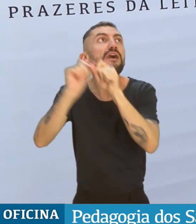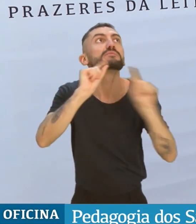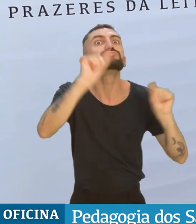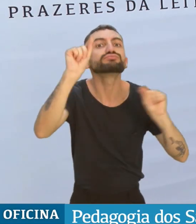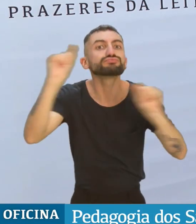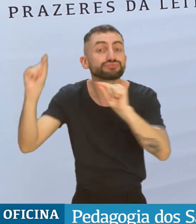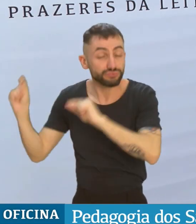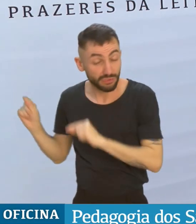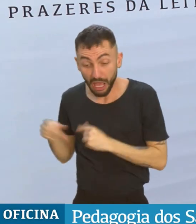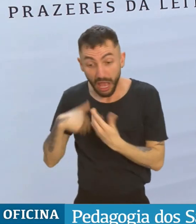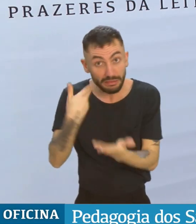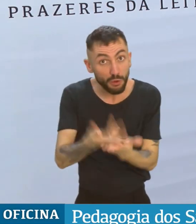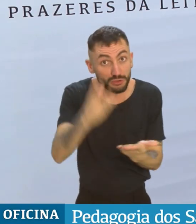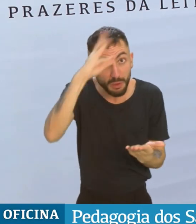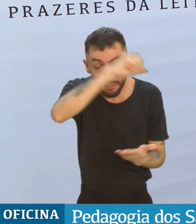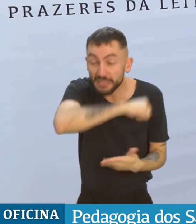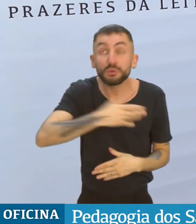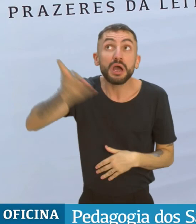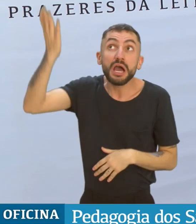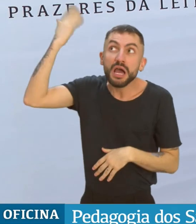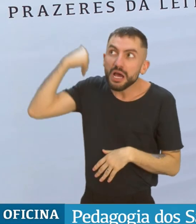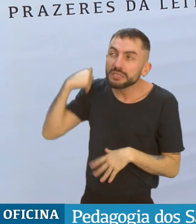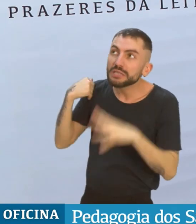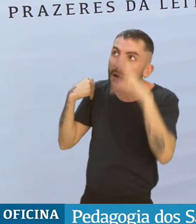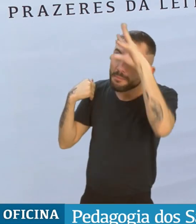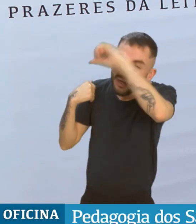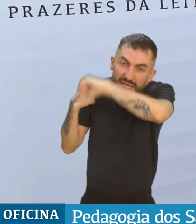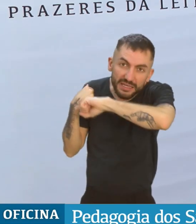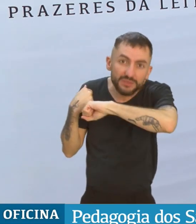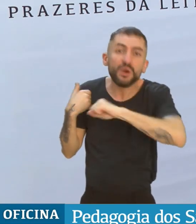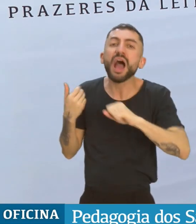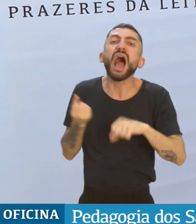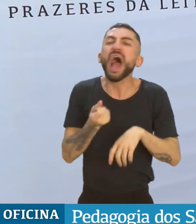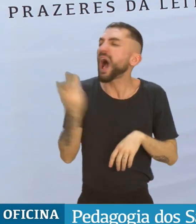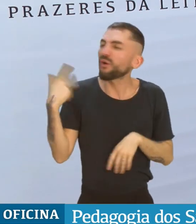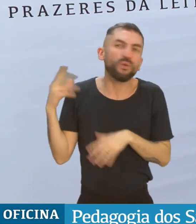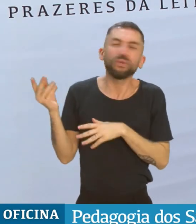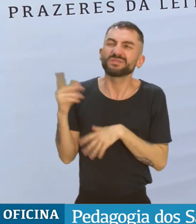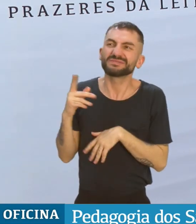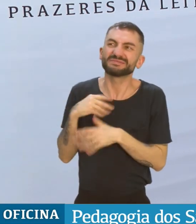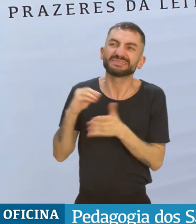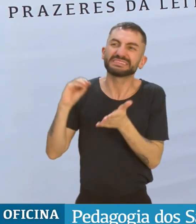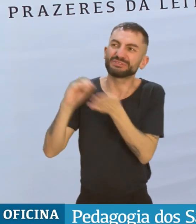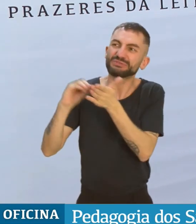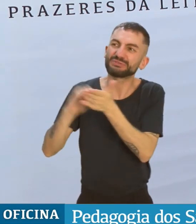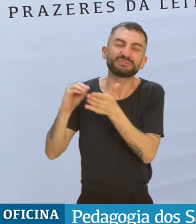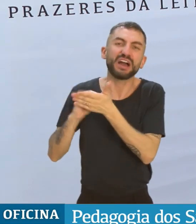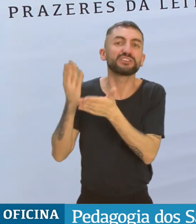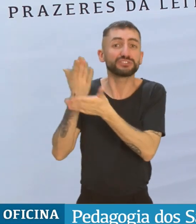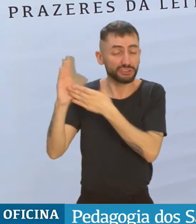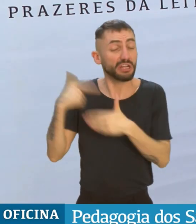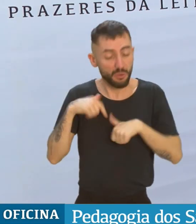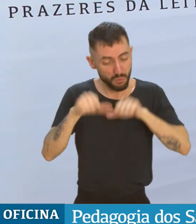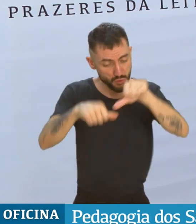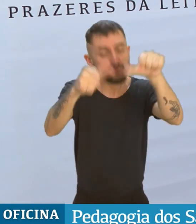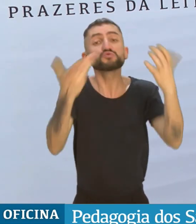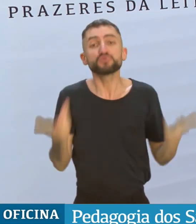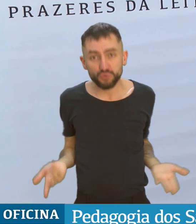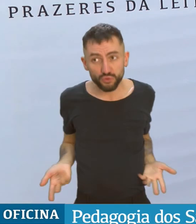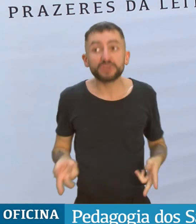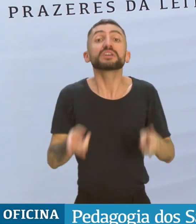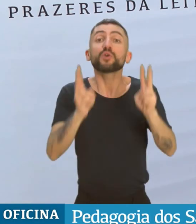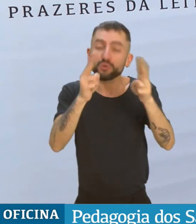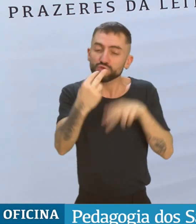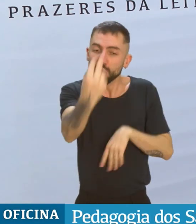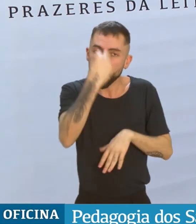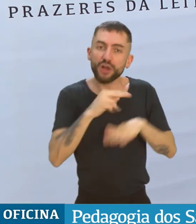aprendo coisas que eu fiz e eu acho que não são mais pertinentes, eu mudo. Eu acho que isso é importante também na vida. E fica ligado nas